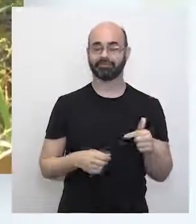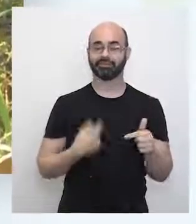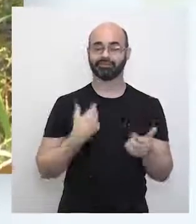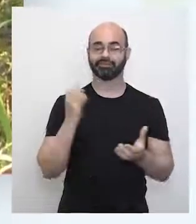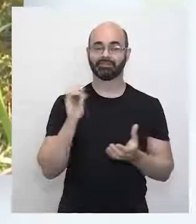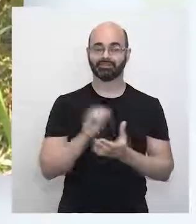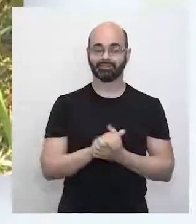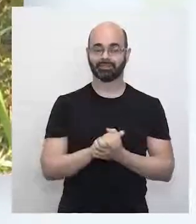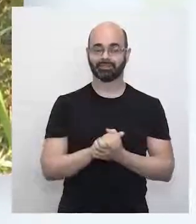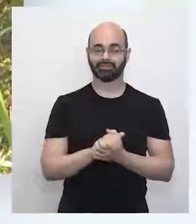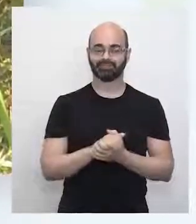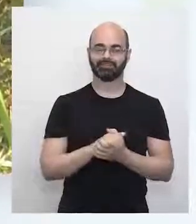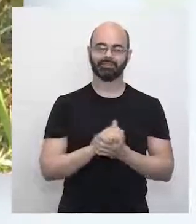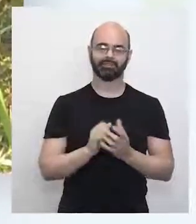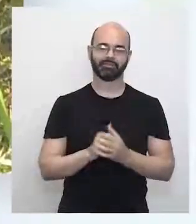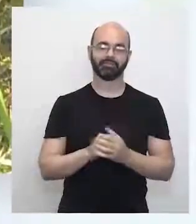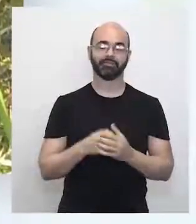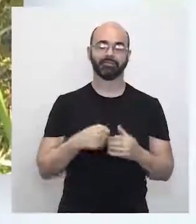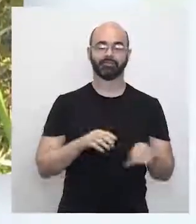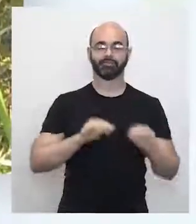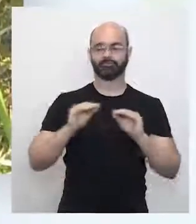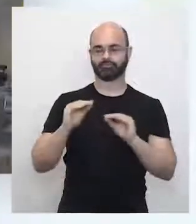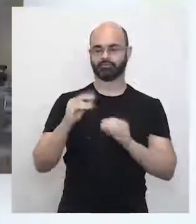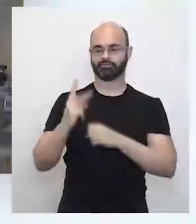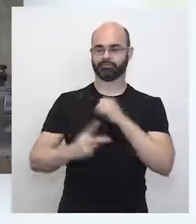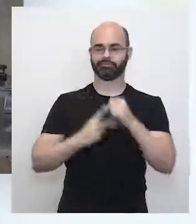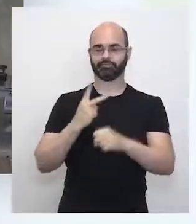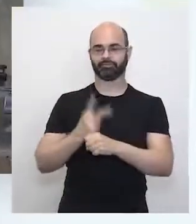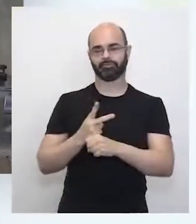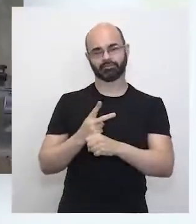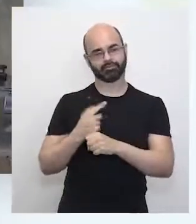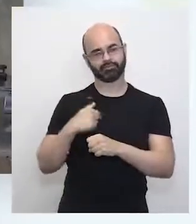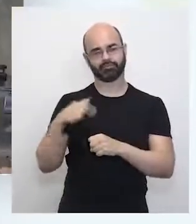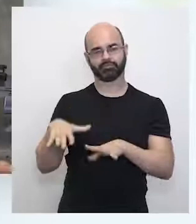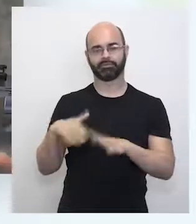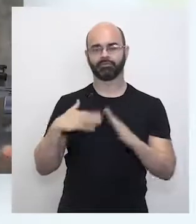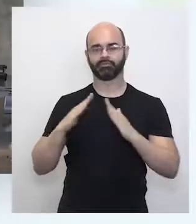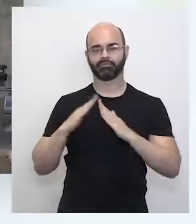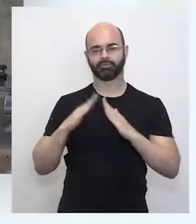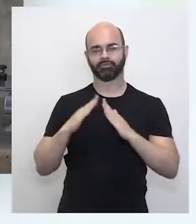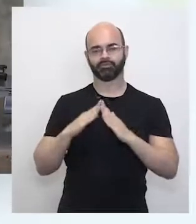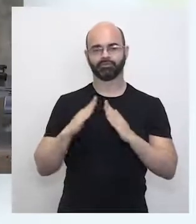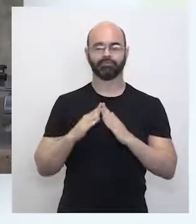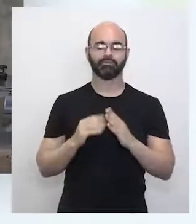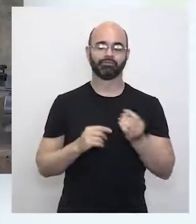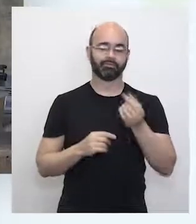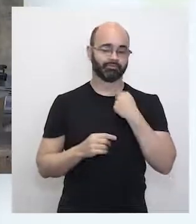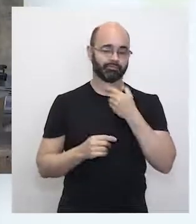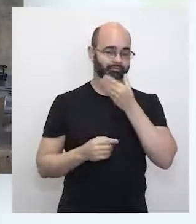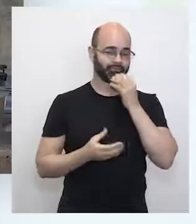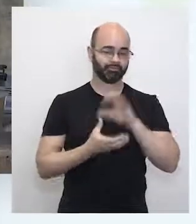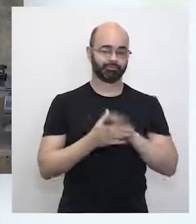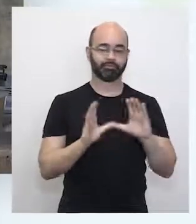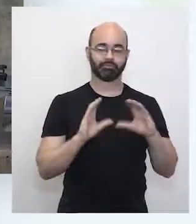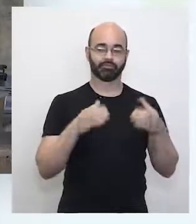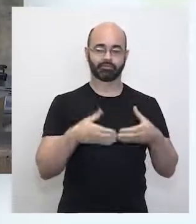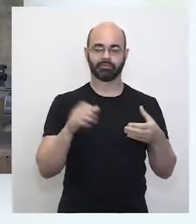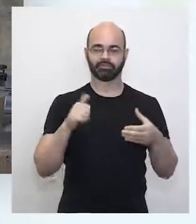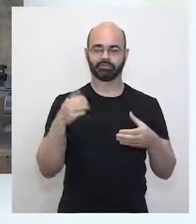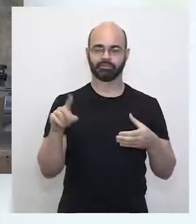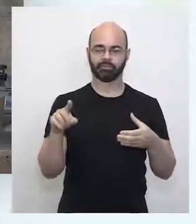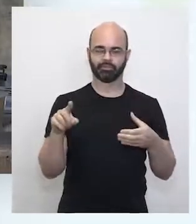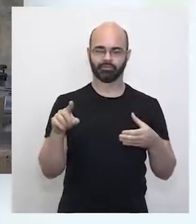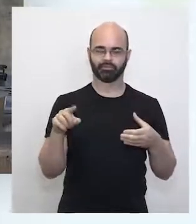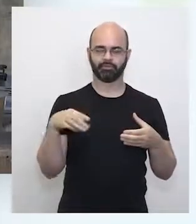aí morei 2 anos fora aqui da comunidade. Aí como meu marido era da comunidade aqui em São Manel,